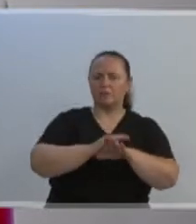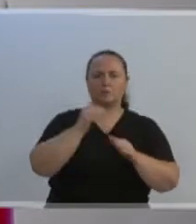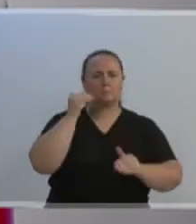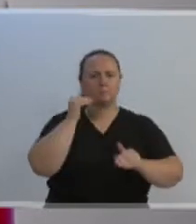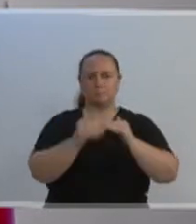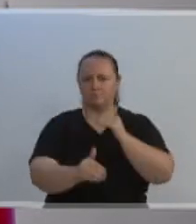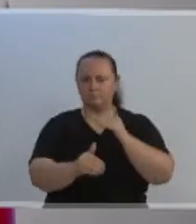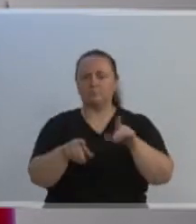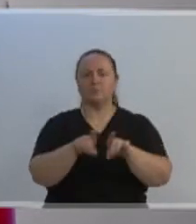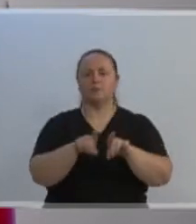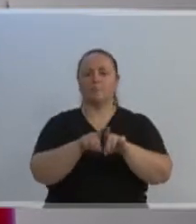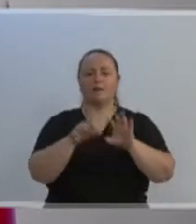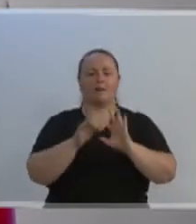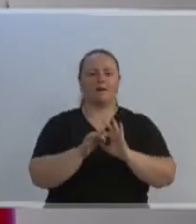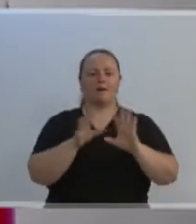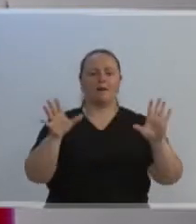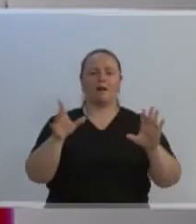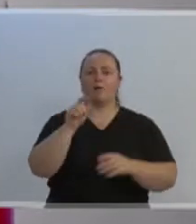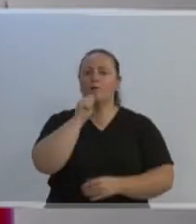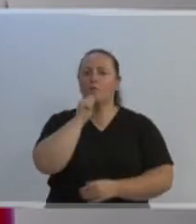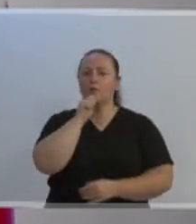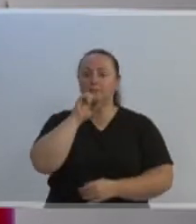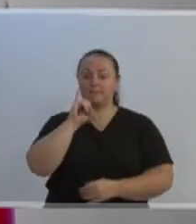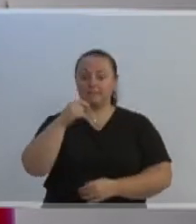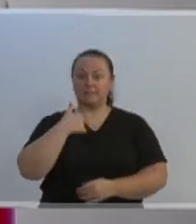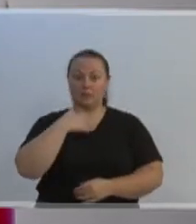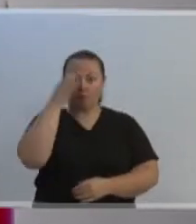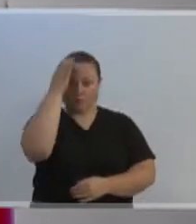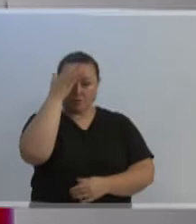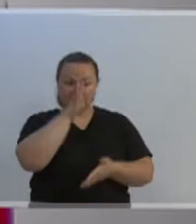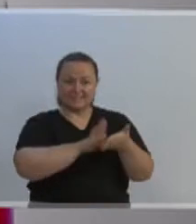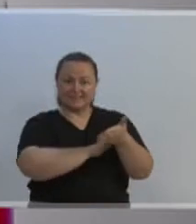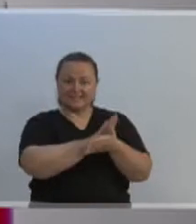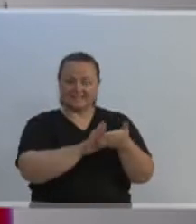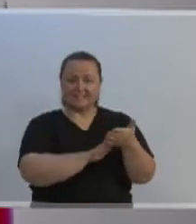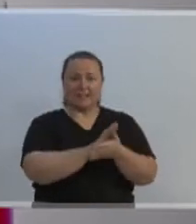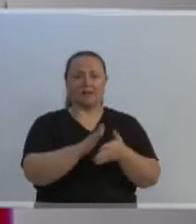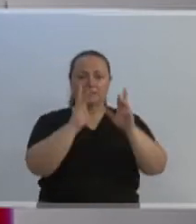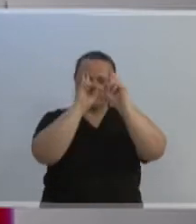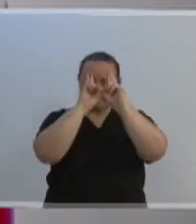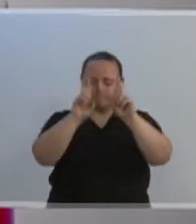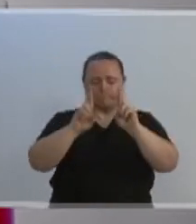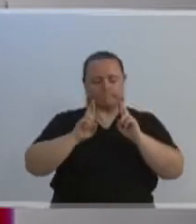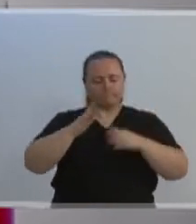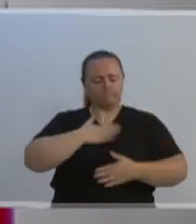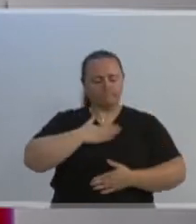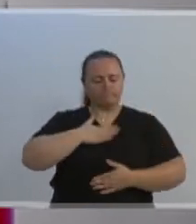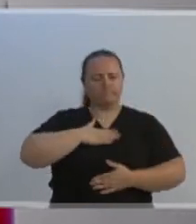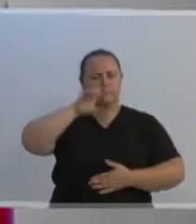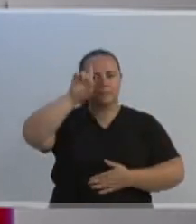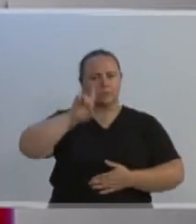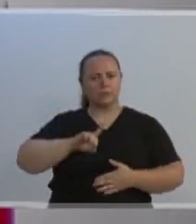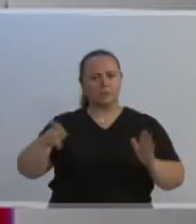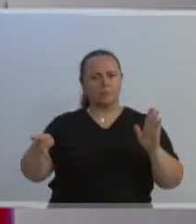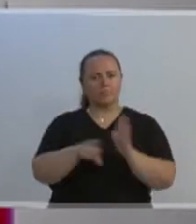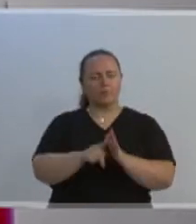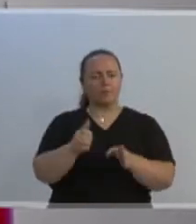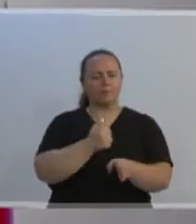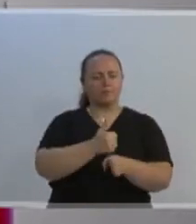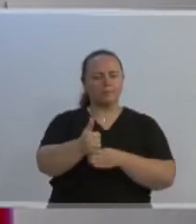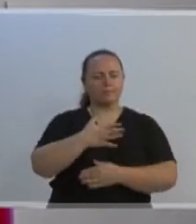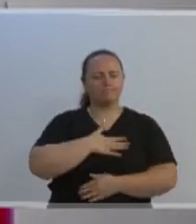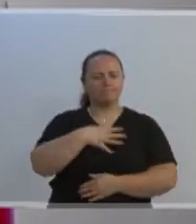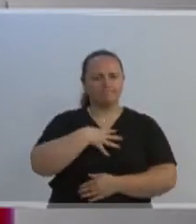e não autorizo, sem meu expresso consentimento, com respeito ao meu direito legal na formação moral de meu filho ou